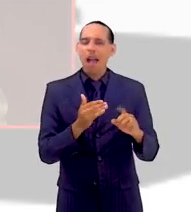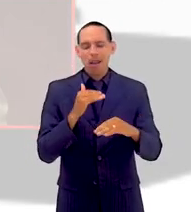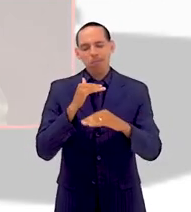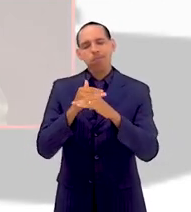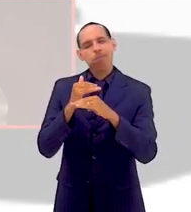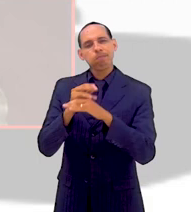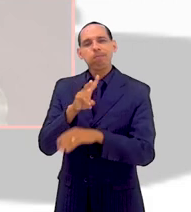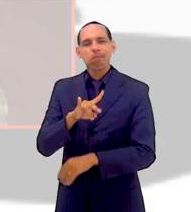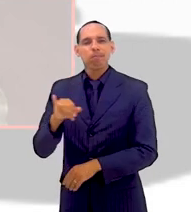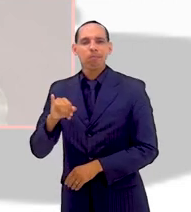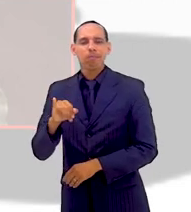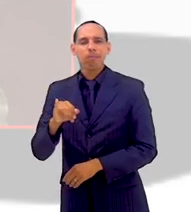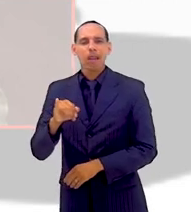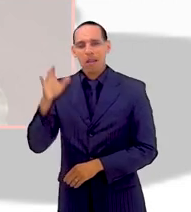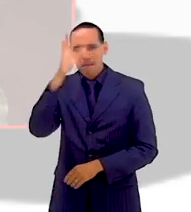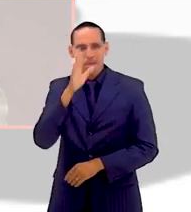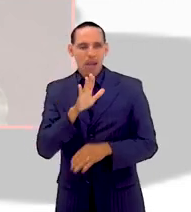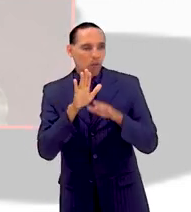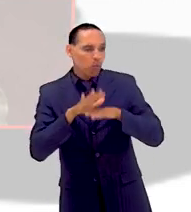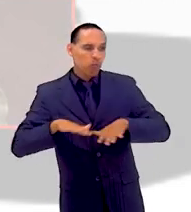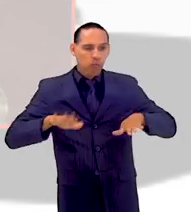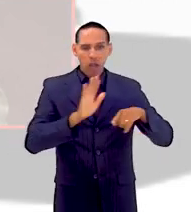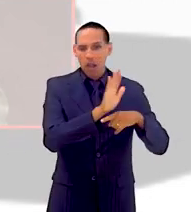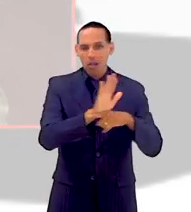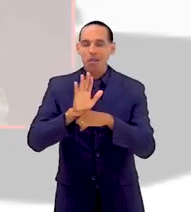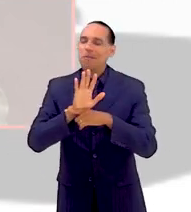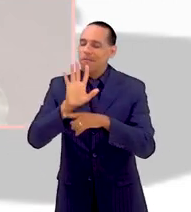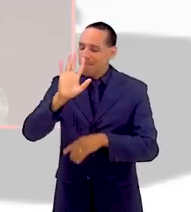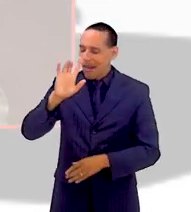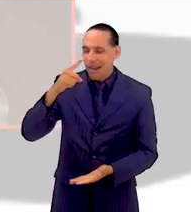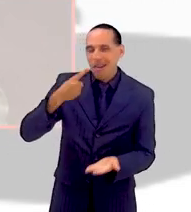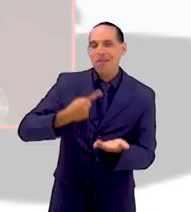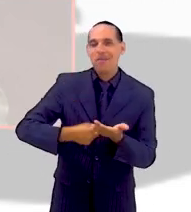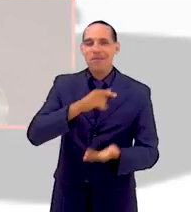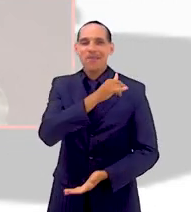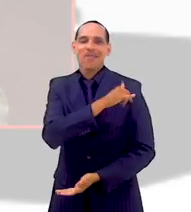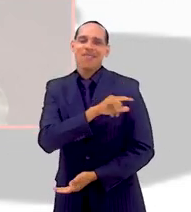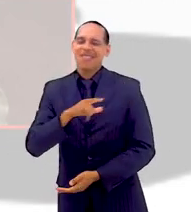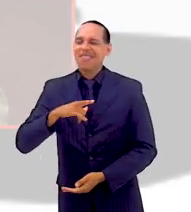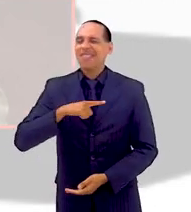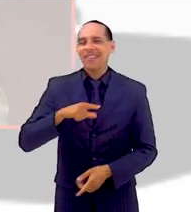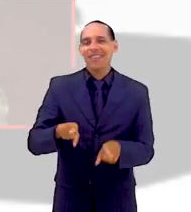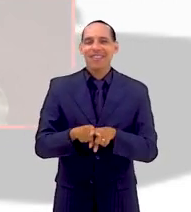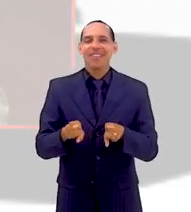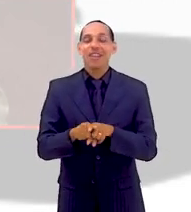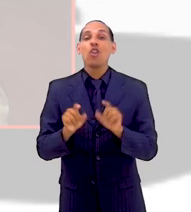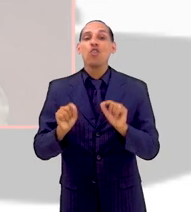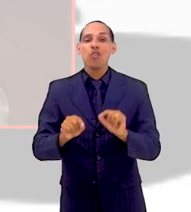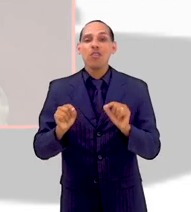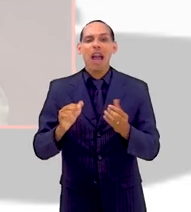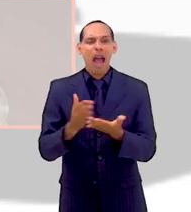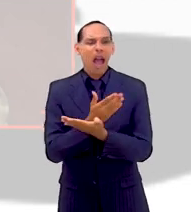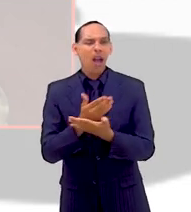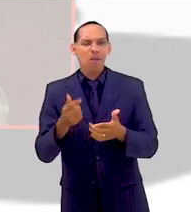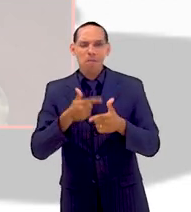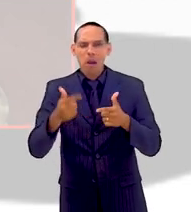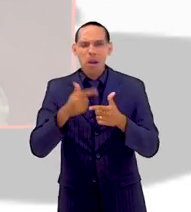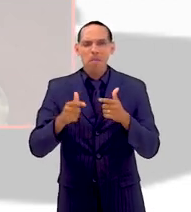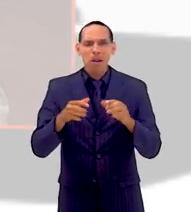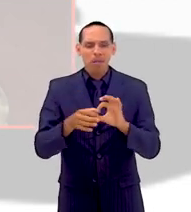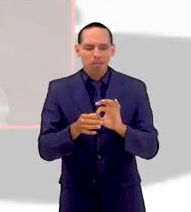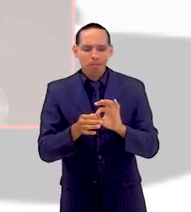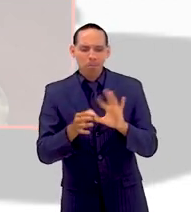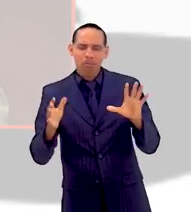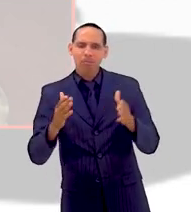todos os atrativos do Brasil, mas com certeza ela tem um compromisso com o Rio, no sentido daqui a gente destravar alguns gargalos que